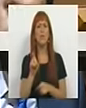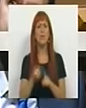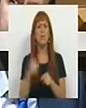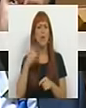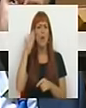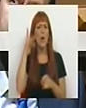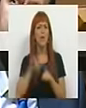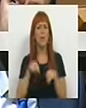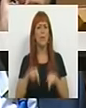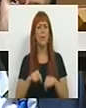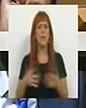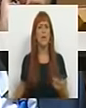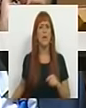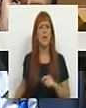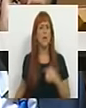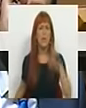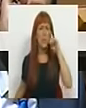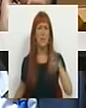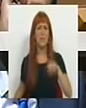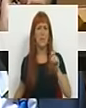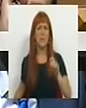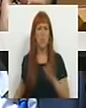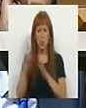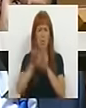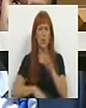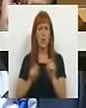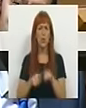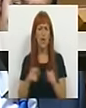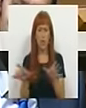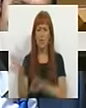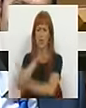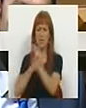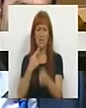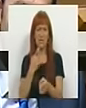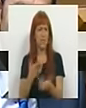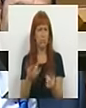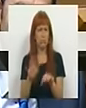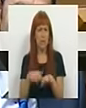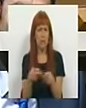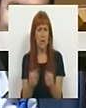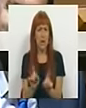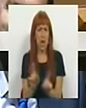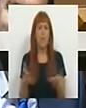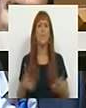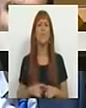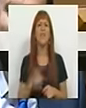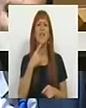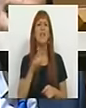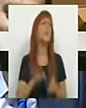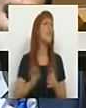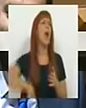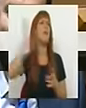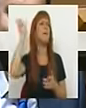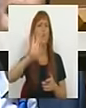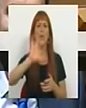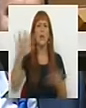eu, porque esta eu não encontrei no relatório que a Comissão Europeia fez sobre esta matéria, dizendo que finalmente